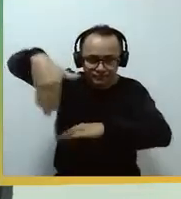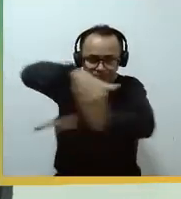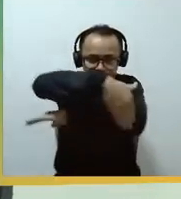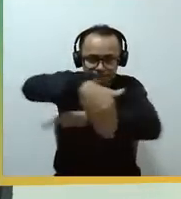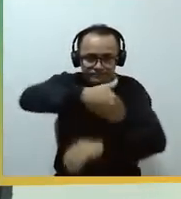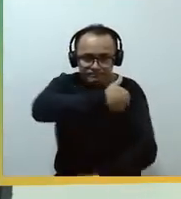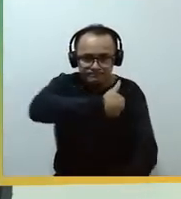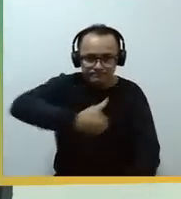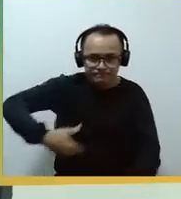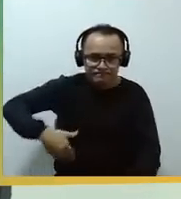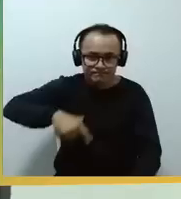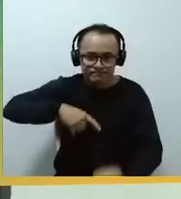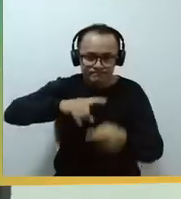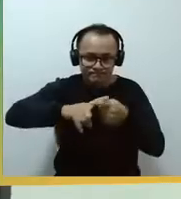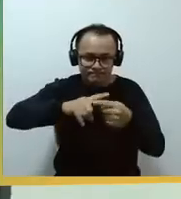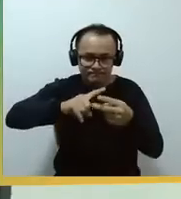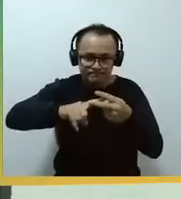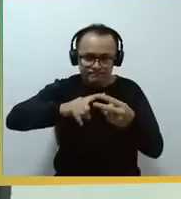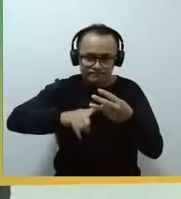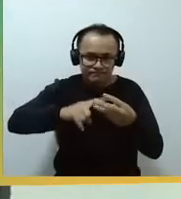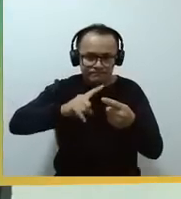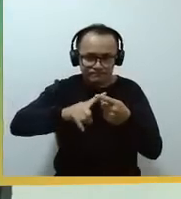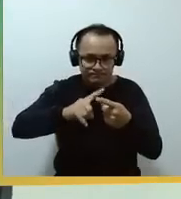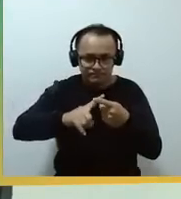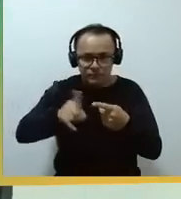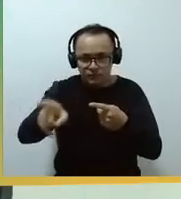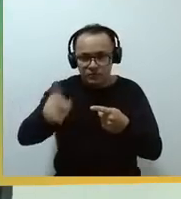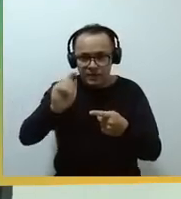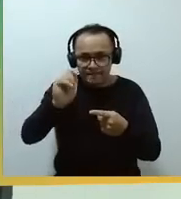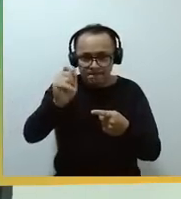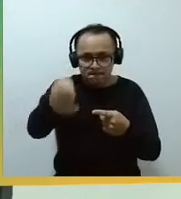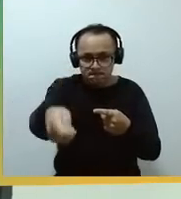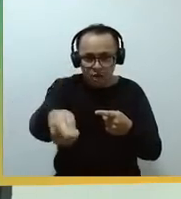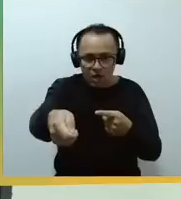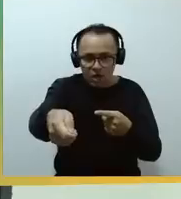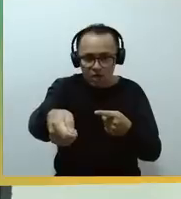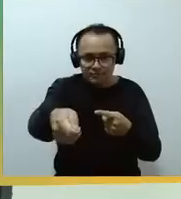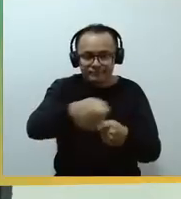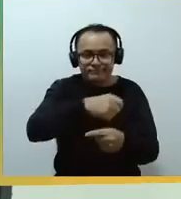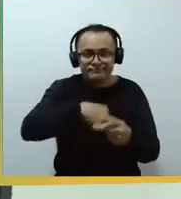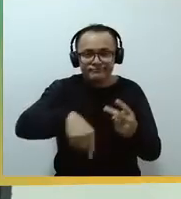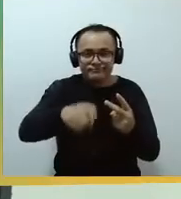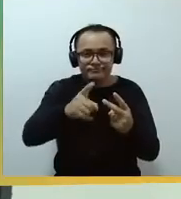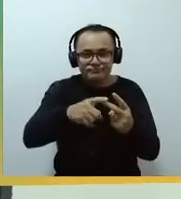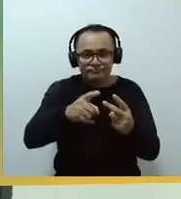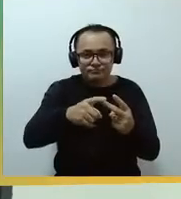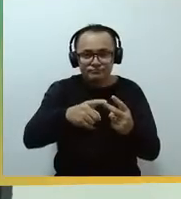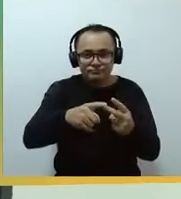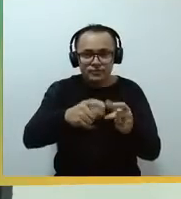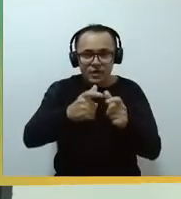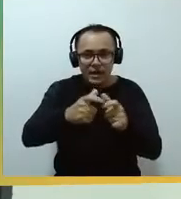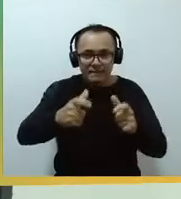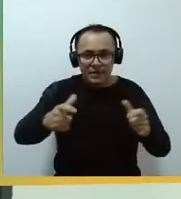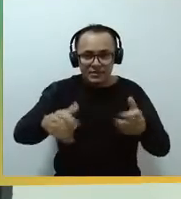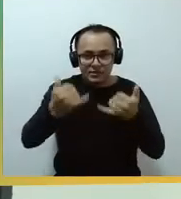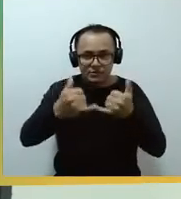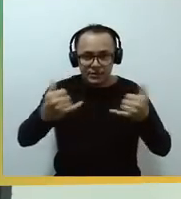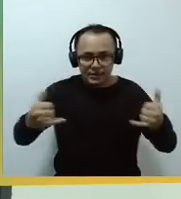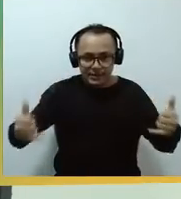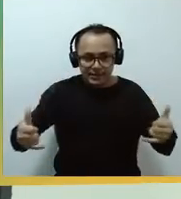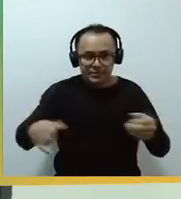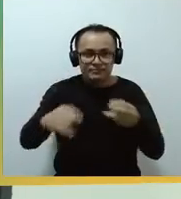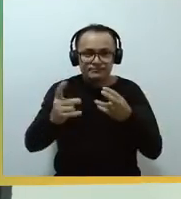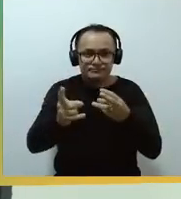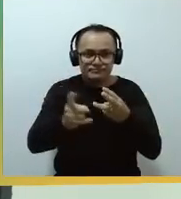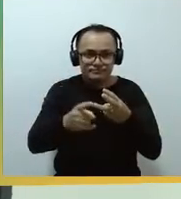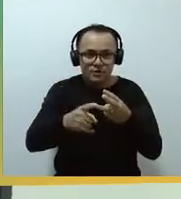custos. Um custo é o consumo, que você paga direto para a Celesc. O segundo, a ampliação da rede, melhorias da rede. E o terceiro, troca de